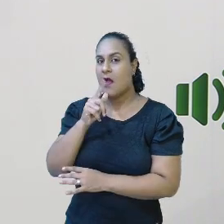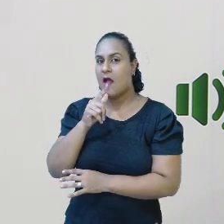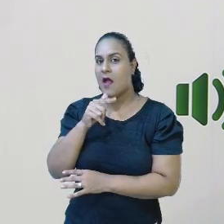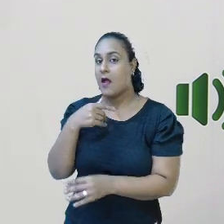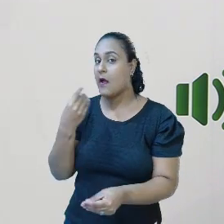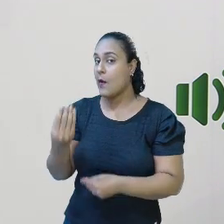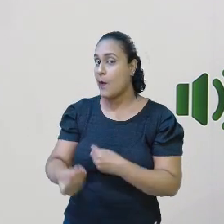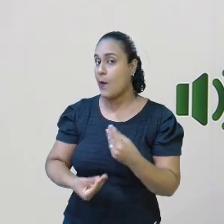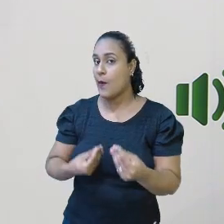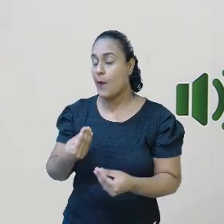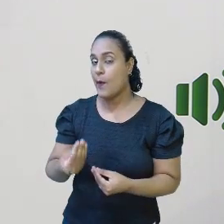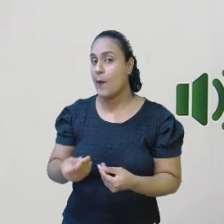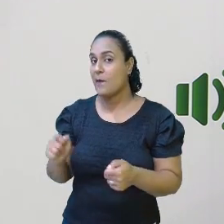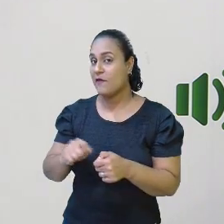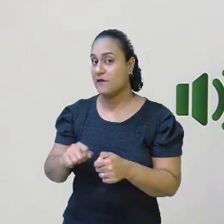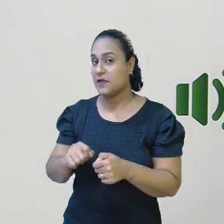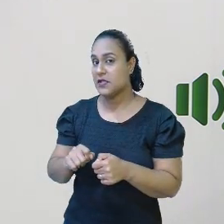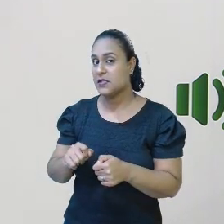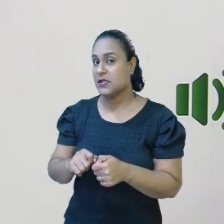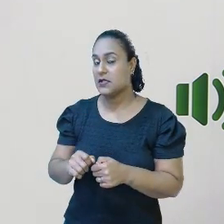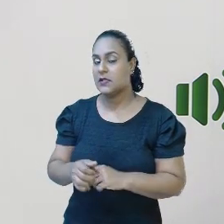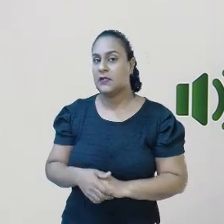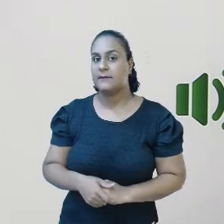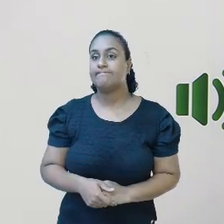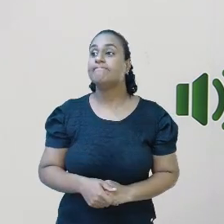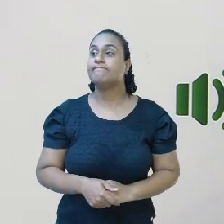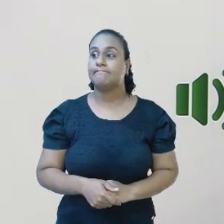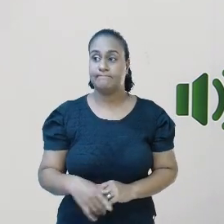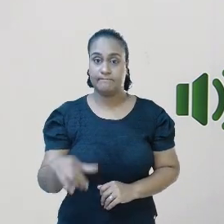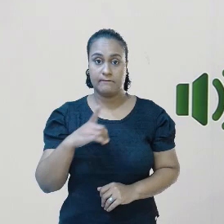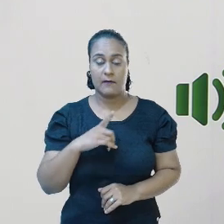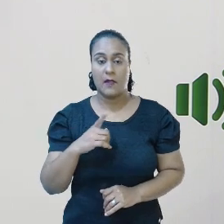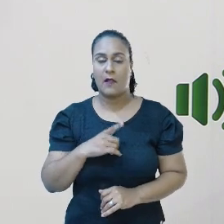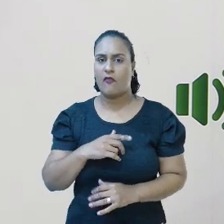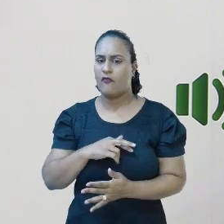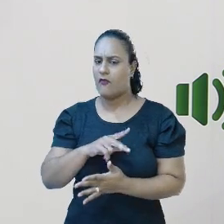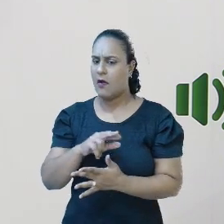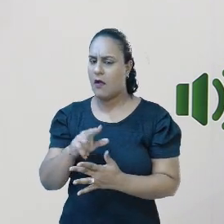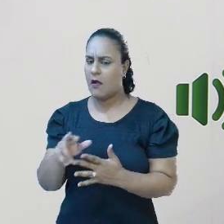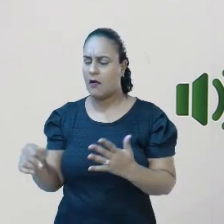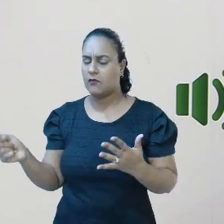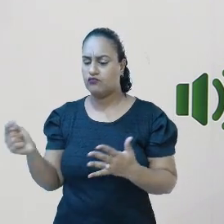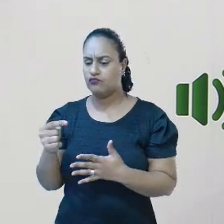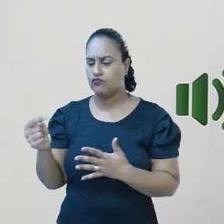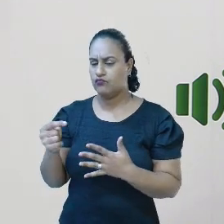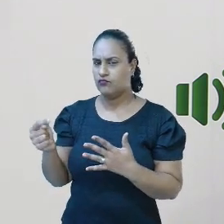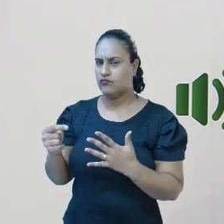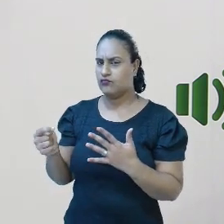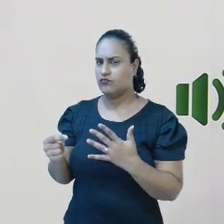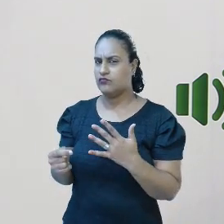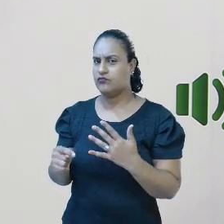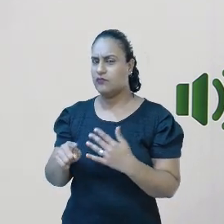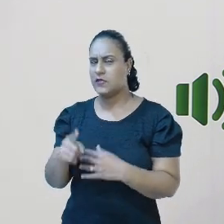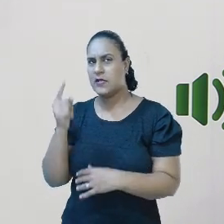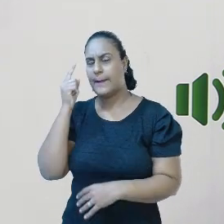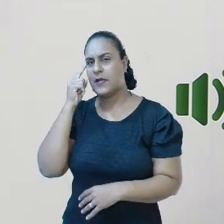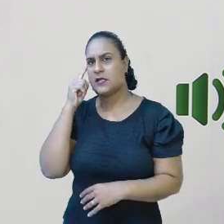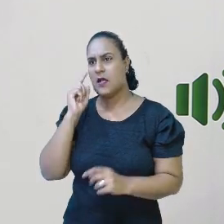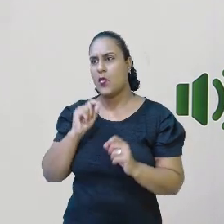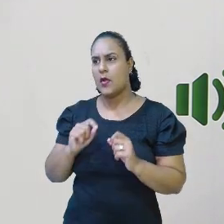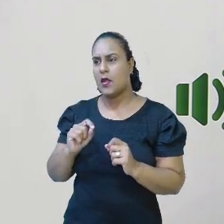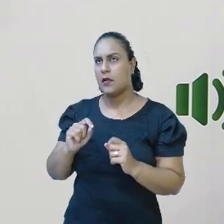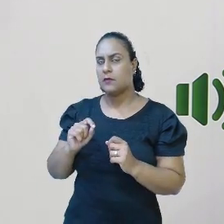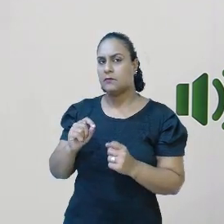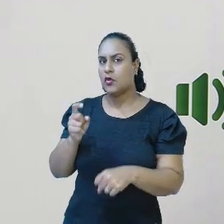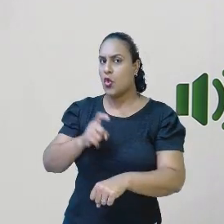nós fazemos isso? Bom, tem várias coisas. Você deve ter pensado aí. Tomar